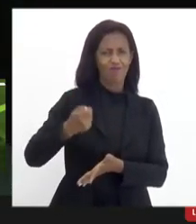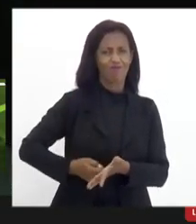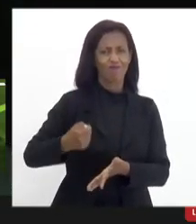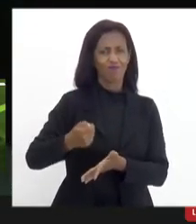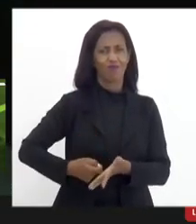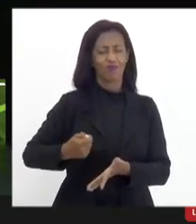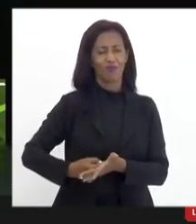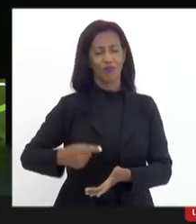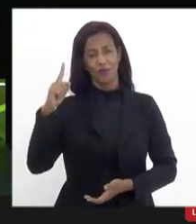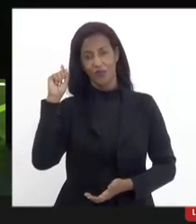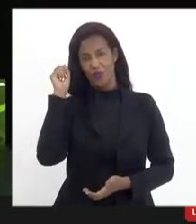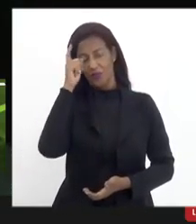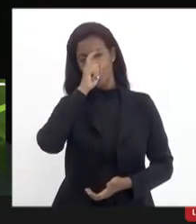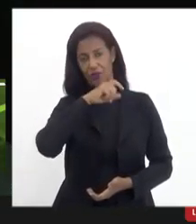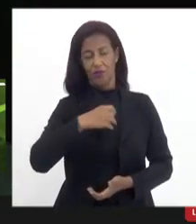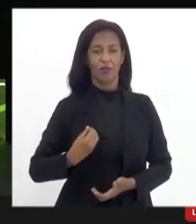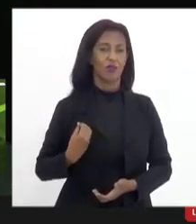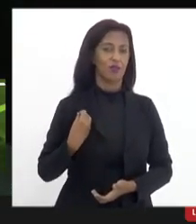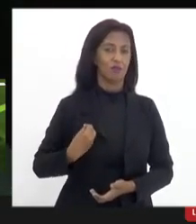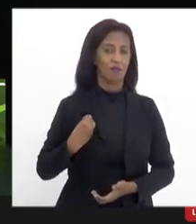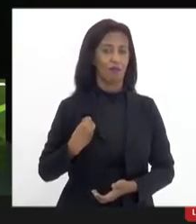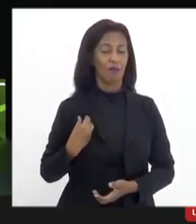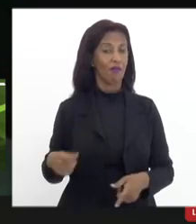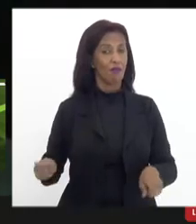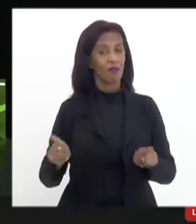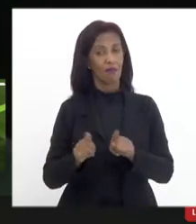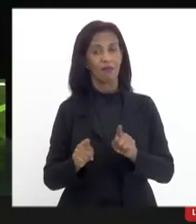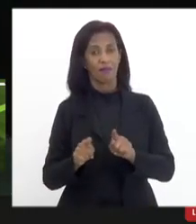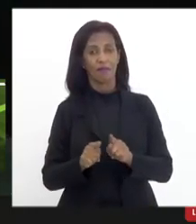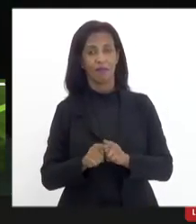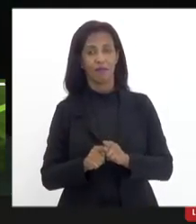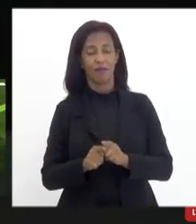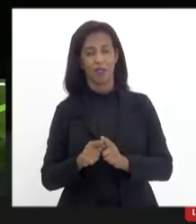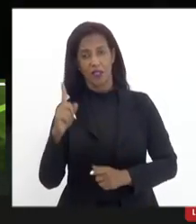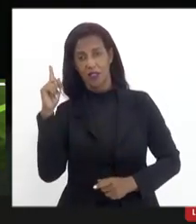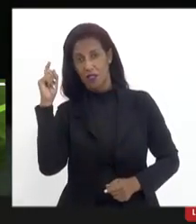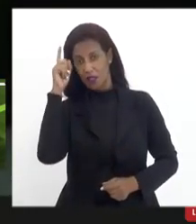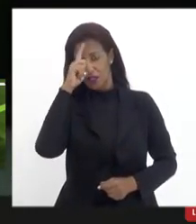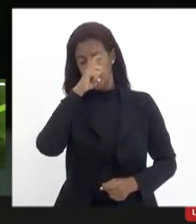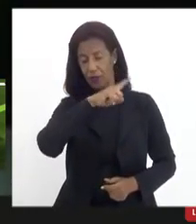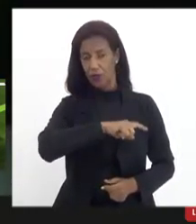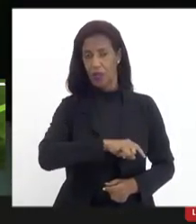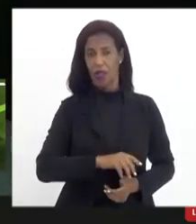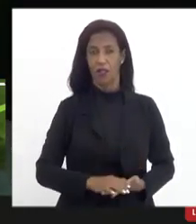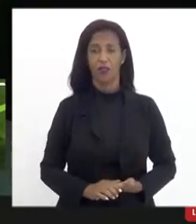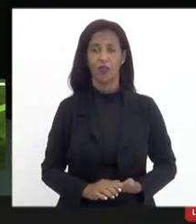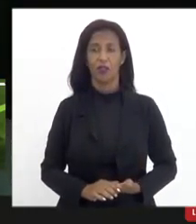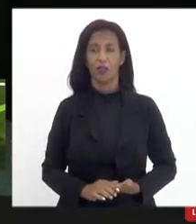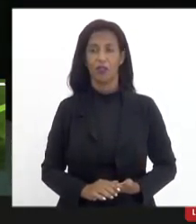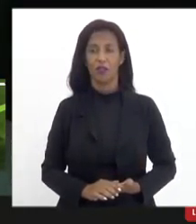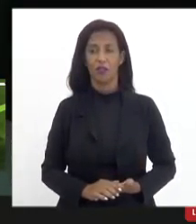suas vidas, até mesmo dificuldade não só